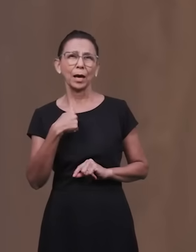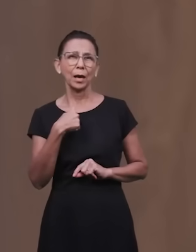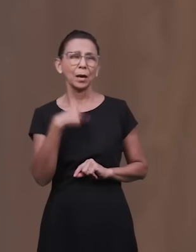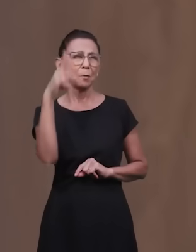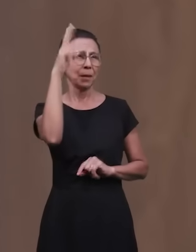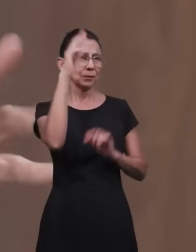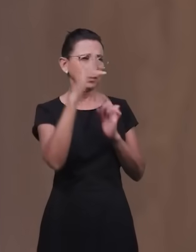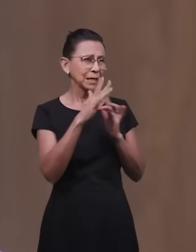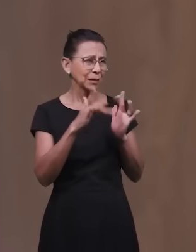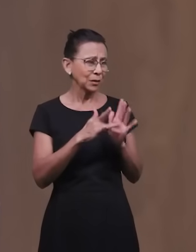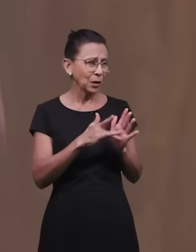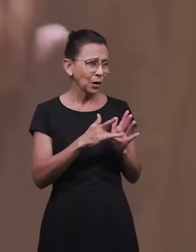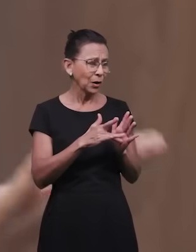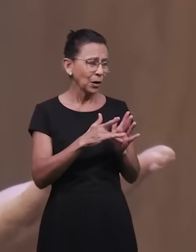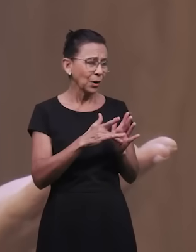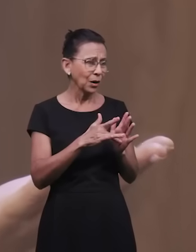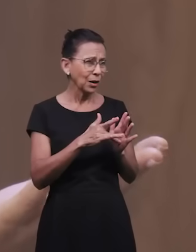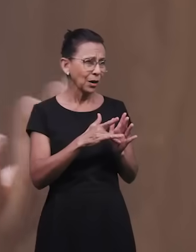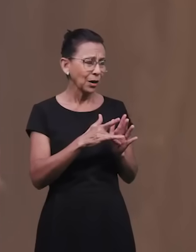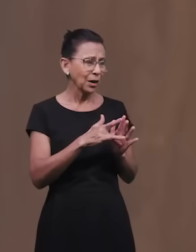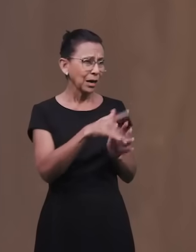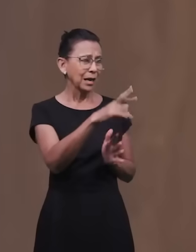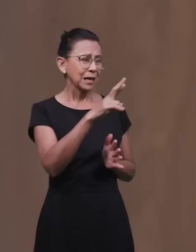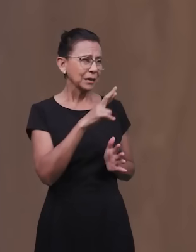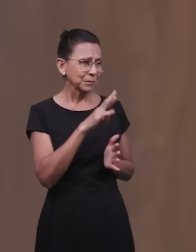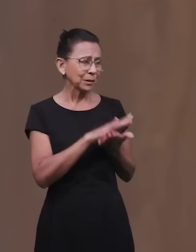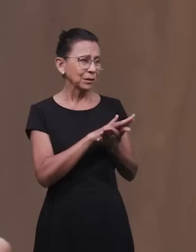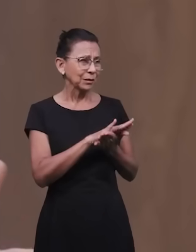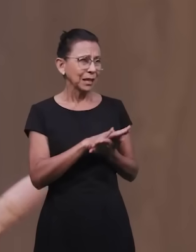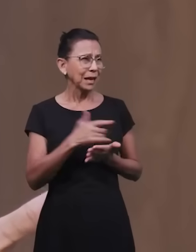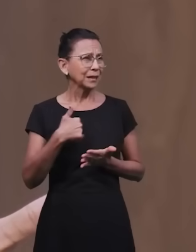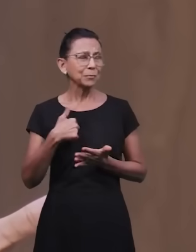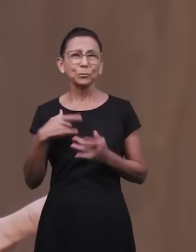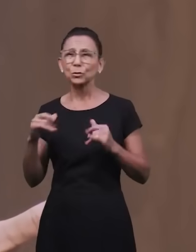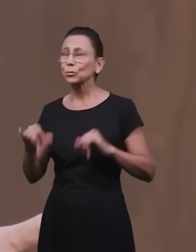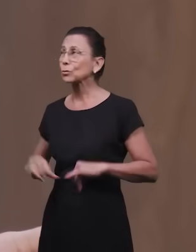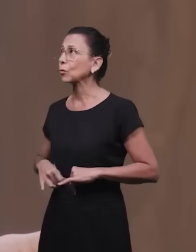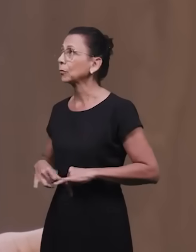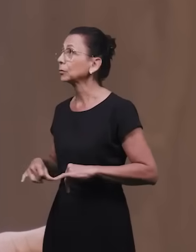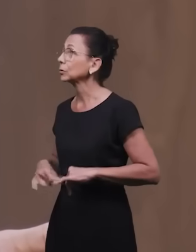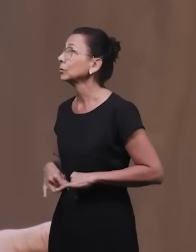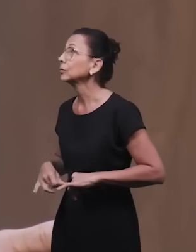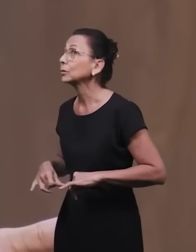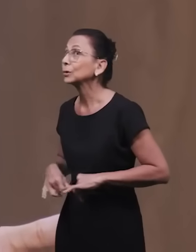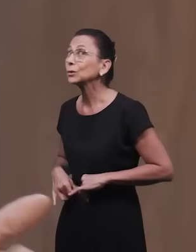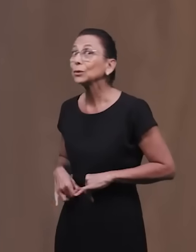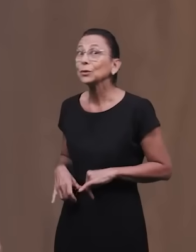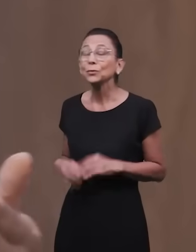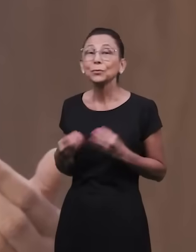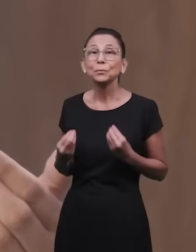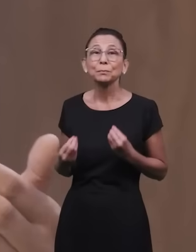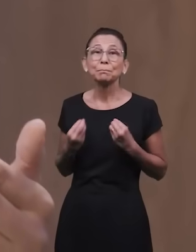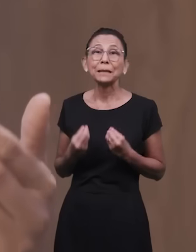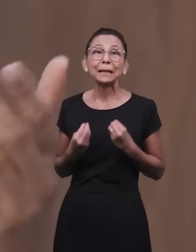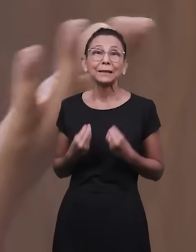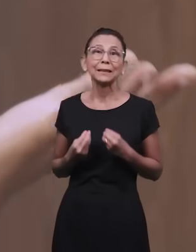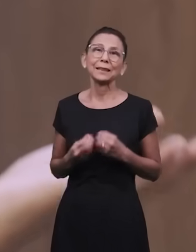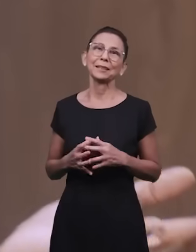pensando, estava fazendo, que ia acontecer, não tem que ter tanta importância na minha realidade. Eu